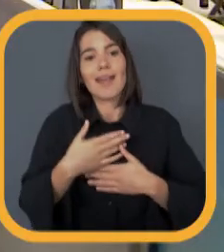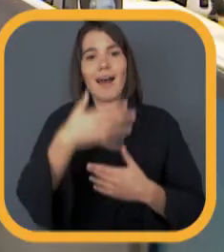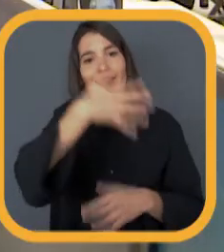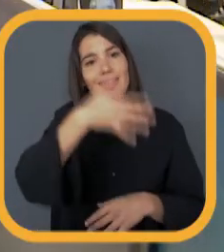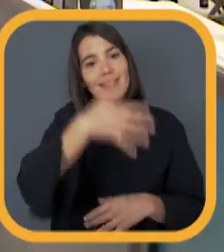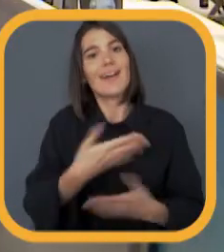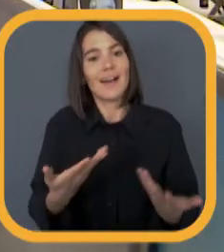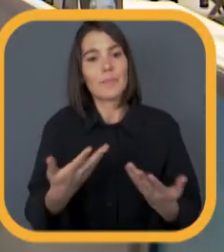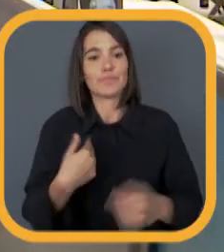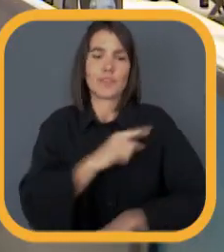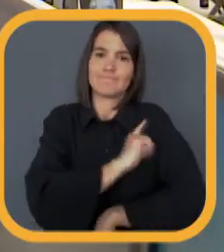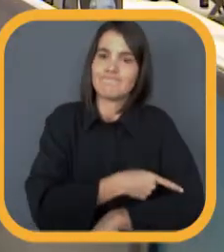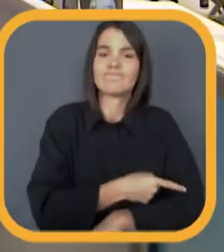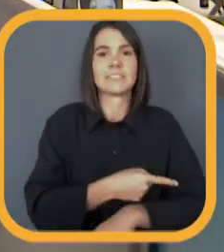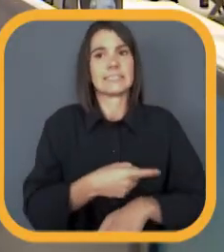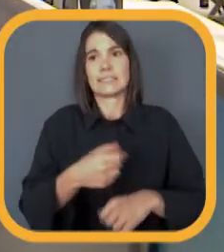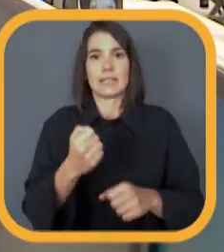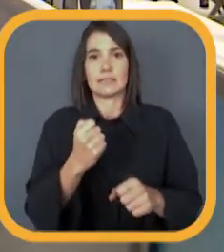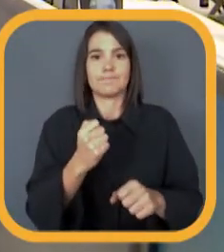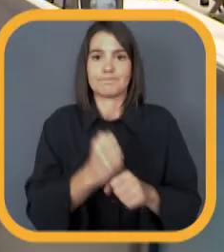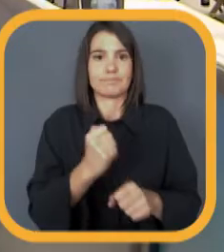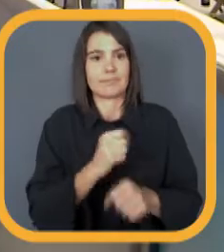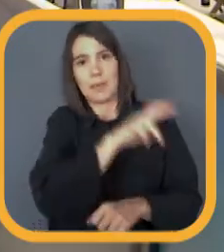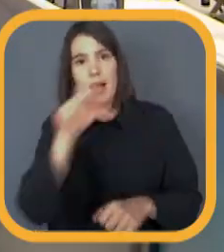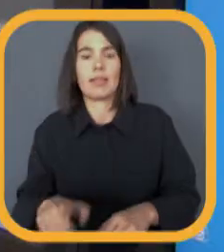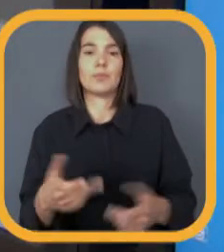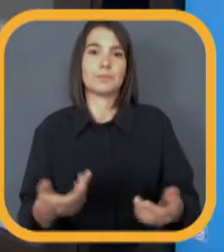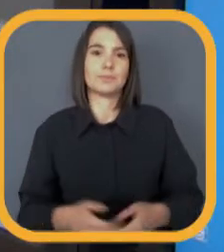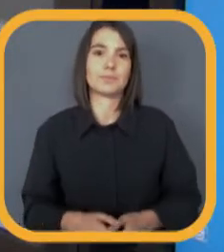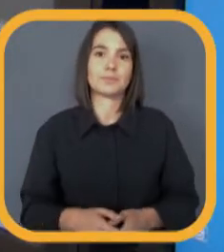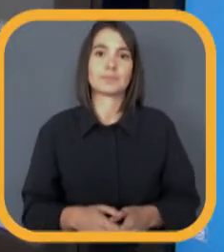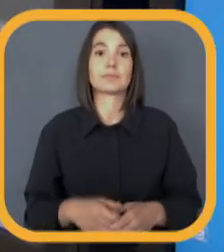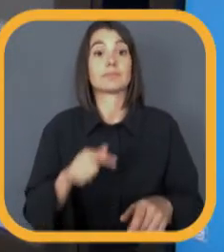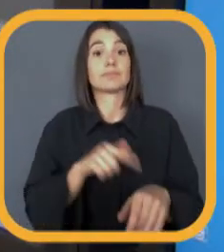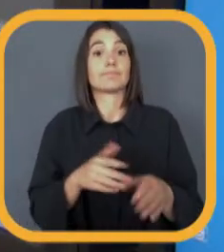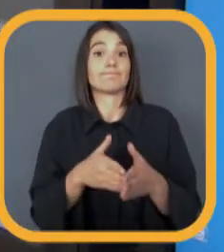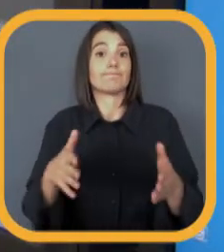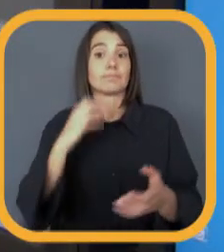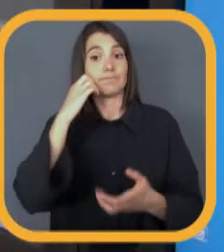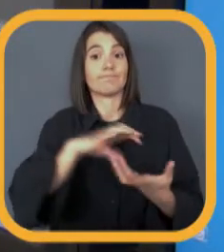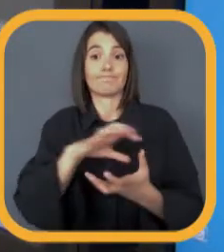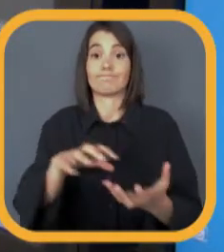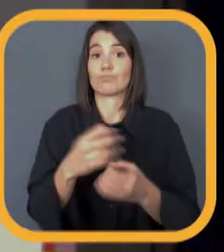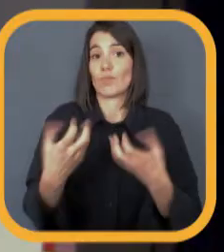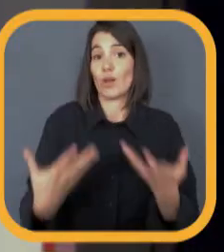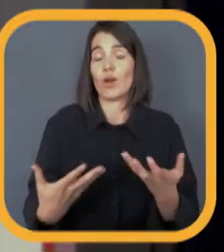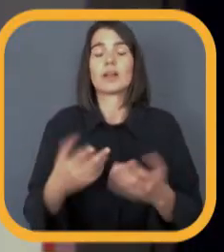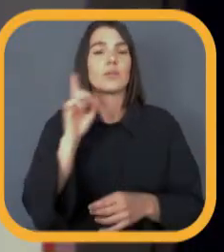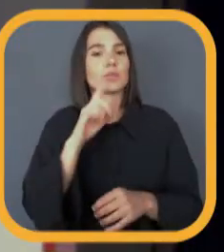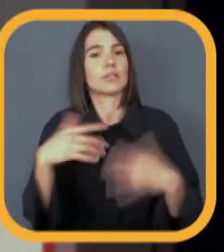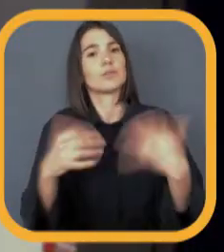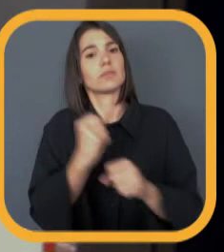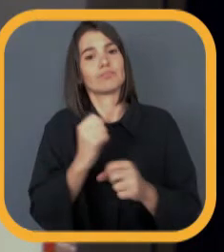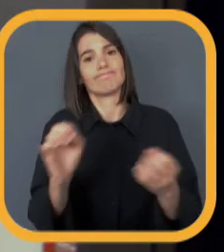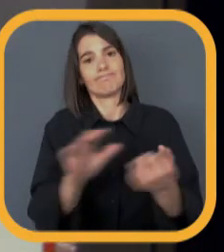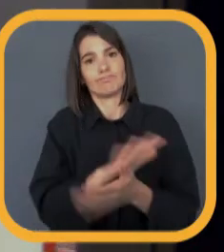Era por isso que arriscávamos sair de casa todos os dias para vir trabalhar para aqui. Os períodos de crise como o atual reforçam a